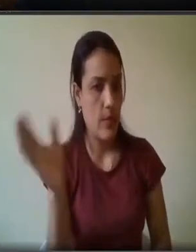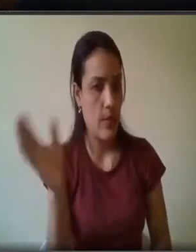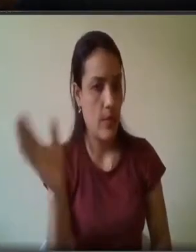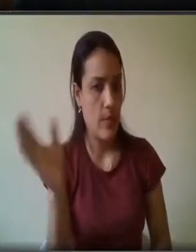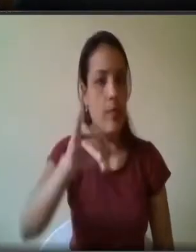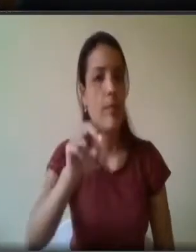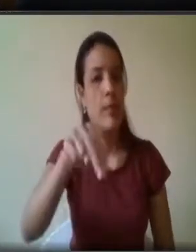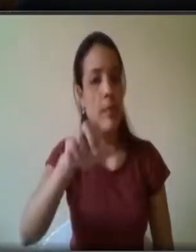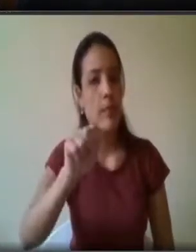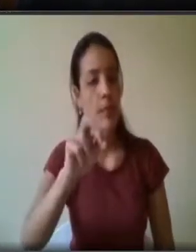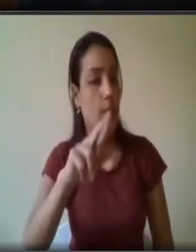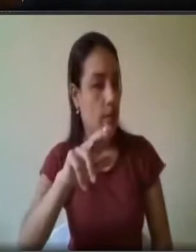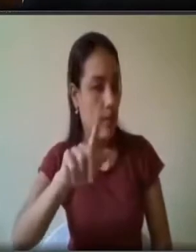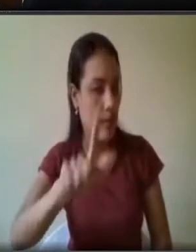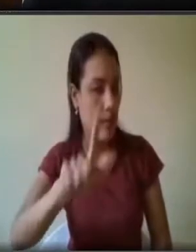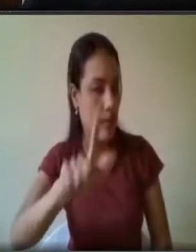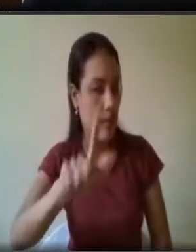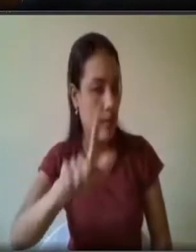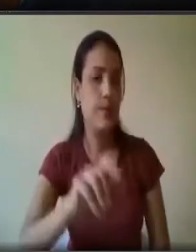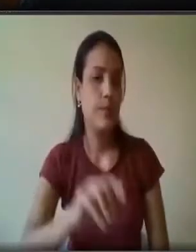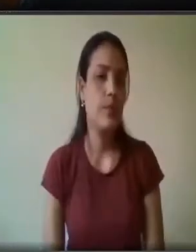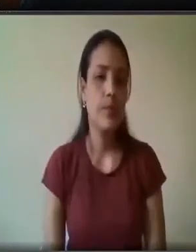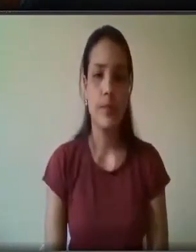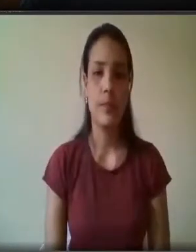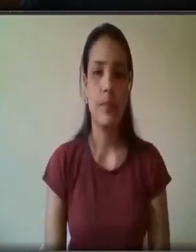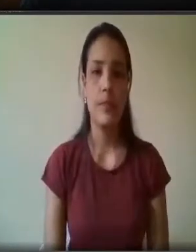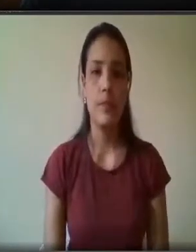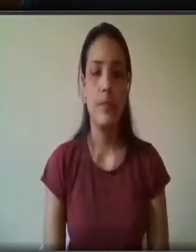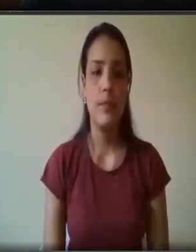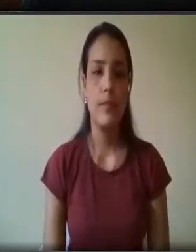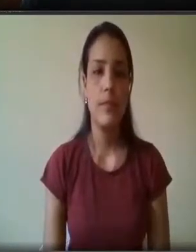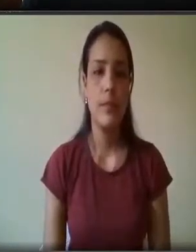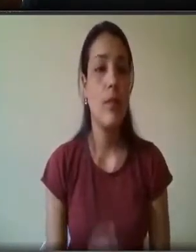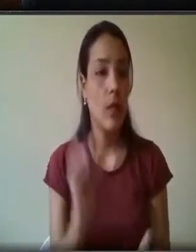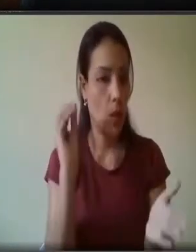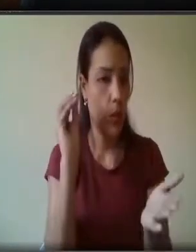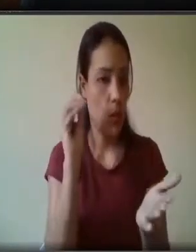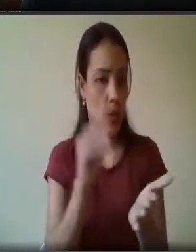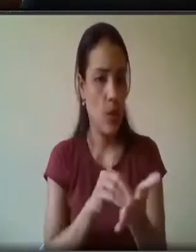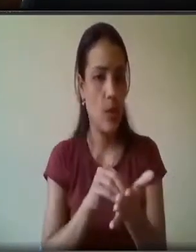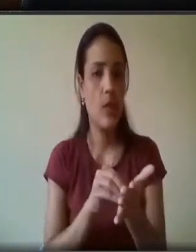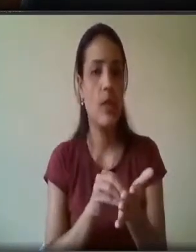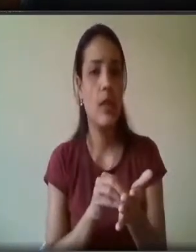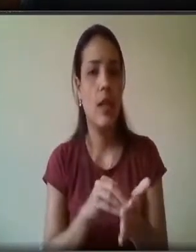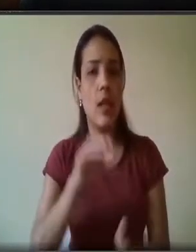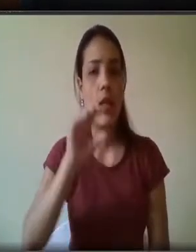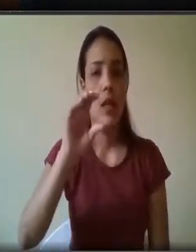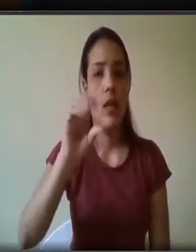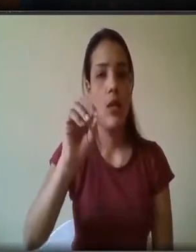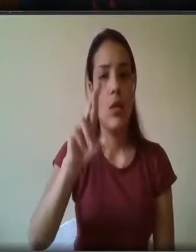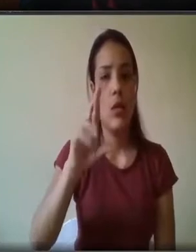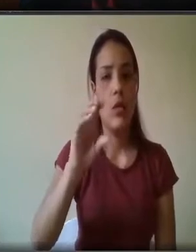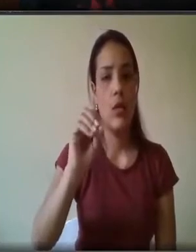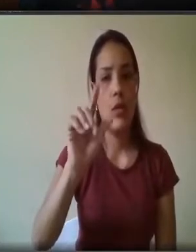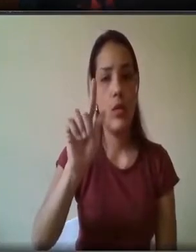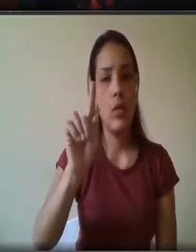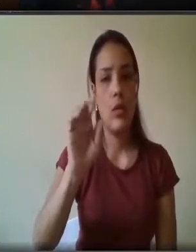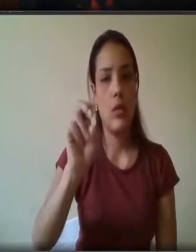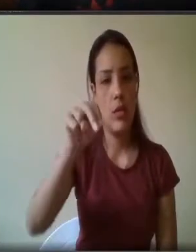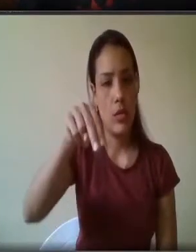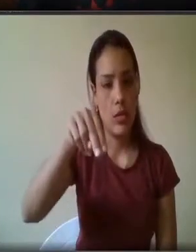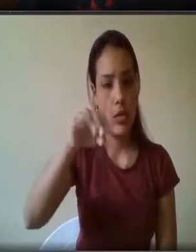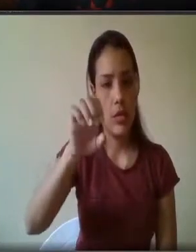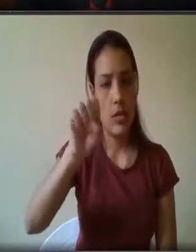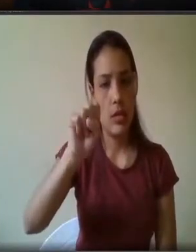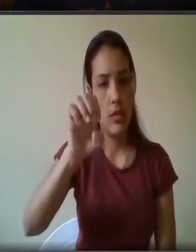uma terceira macroforma. Tá? Aqui eu coloquei a orogênese e vejam vocês que tem... É como se